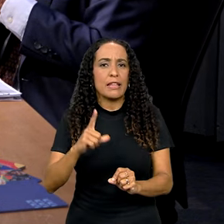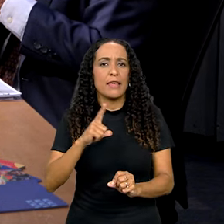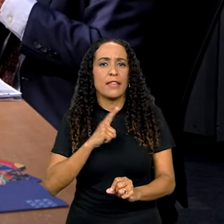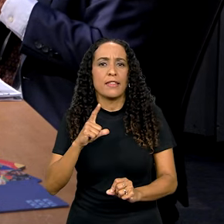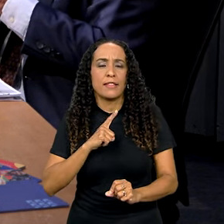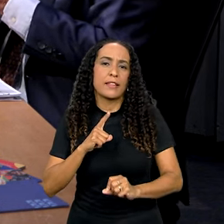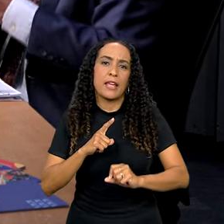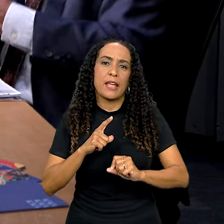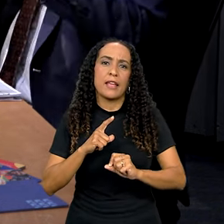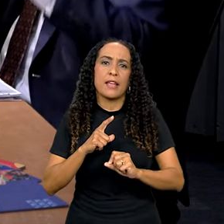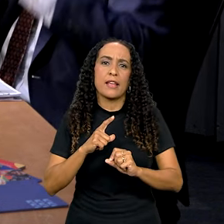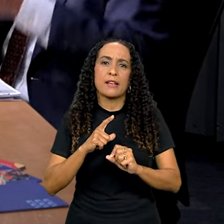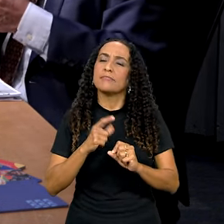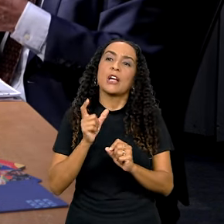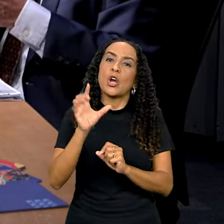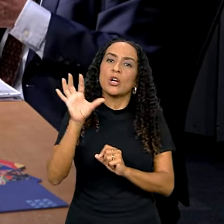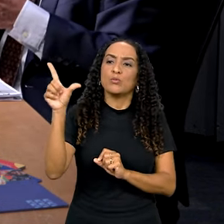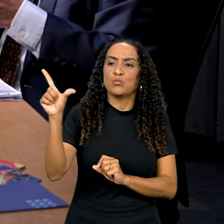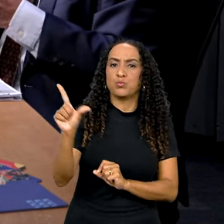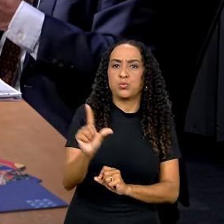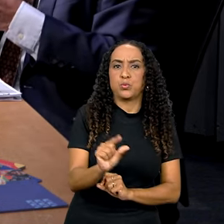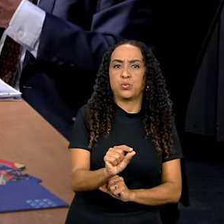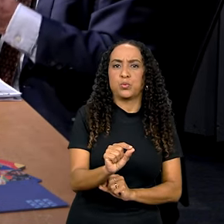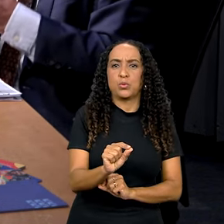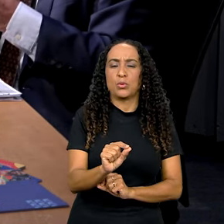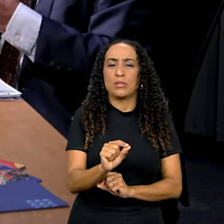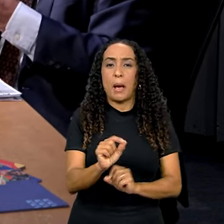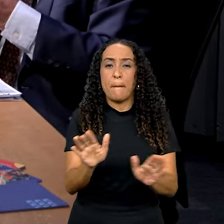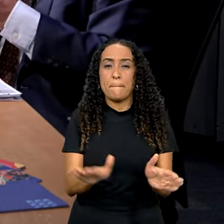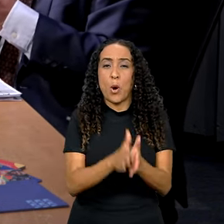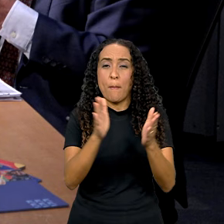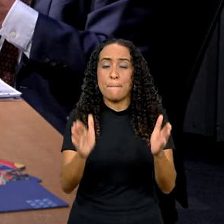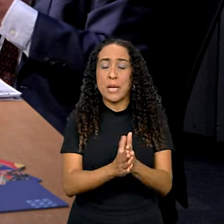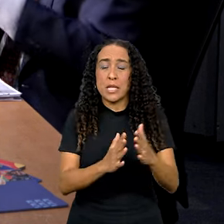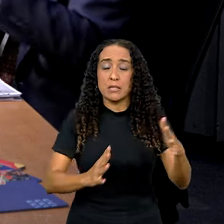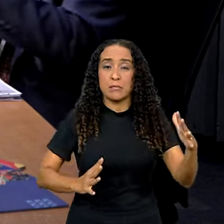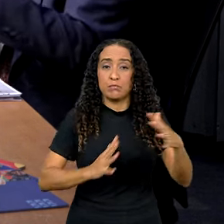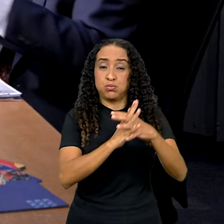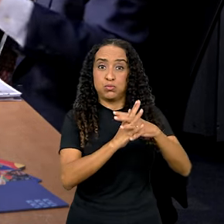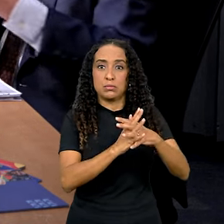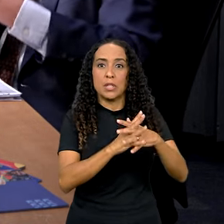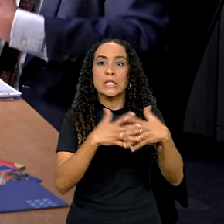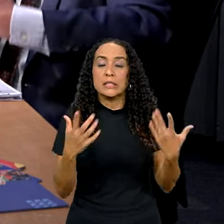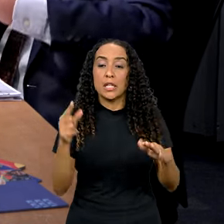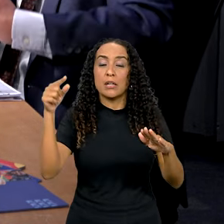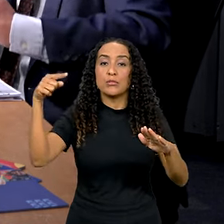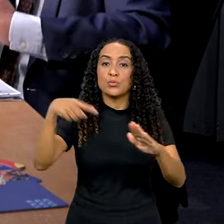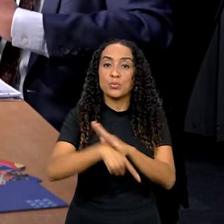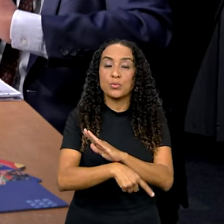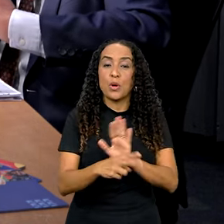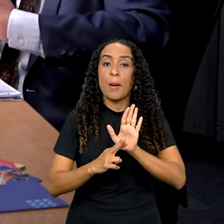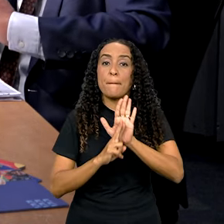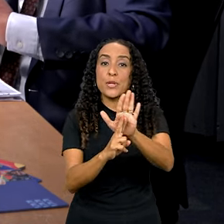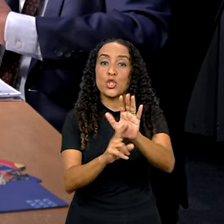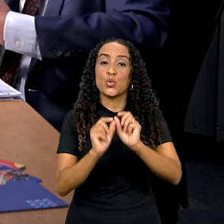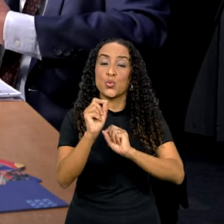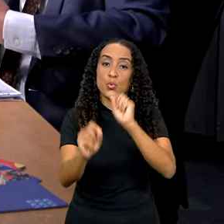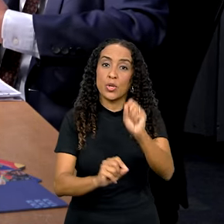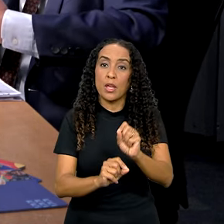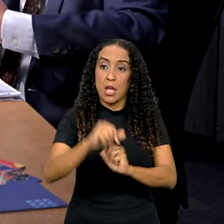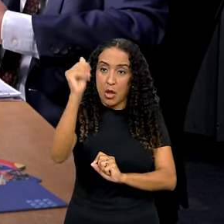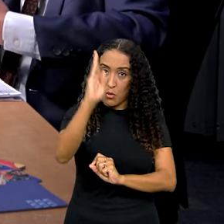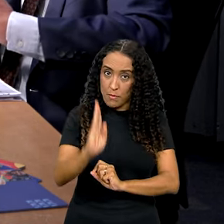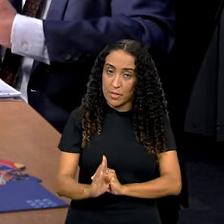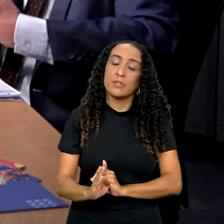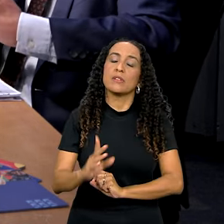gente tivesse a redução na uma pobreza essa queda ela representou com